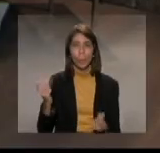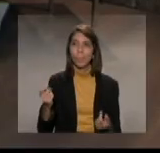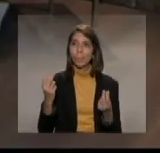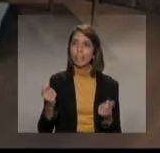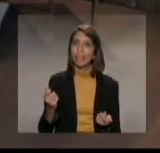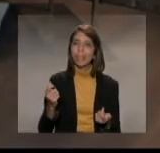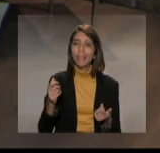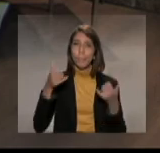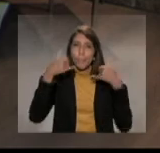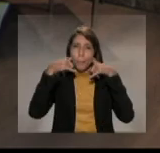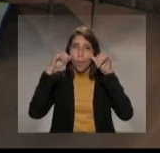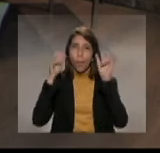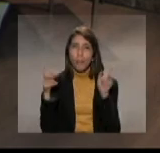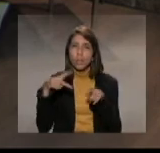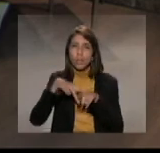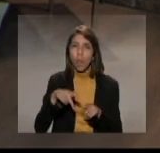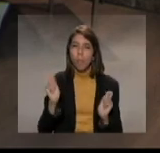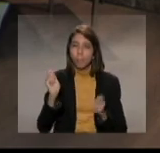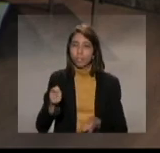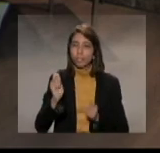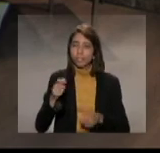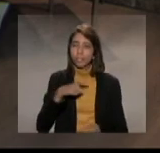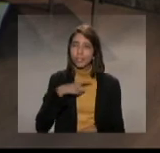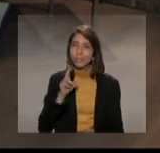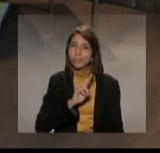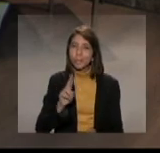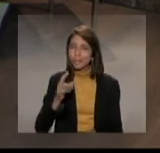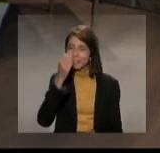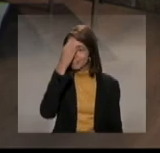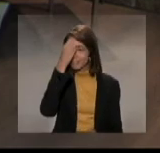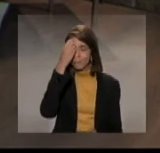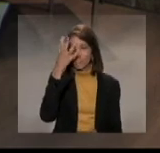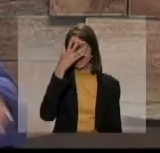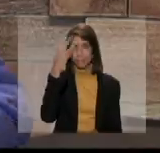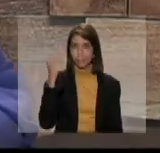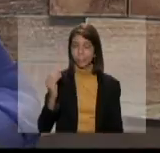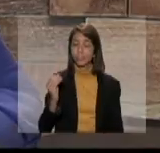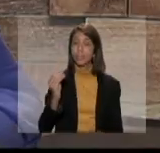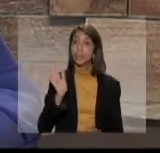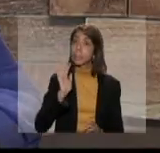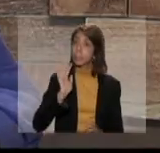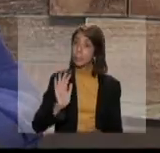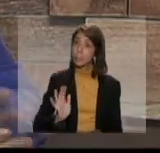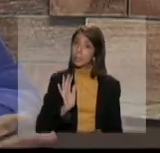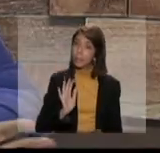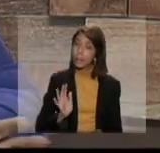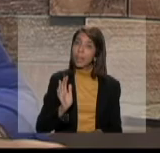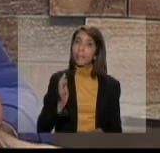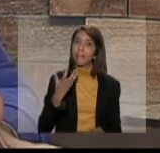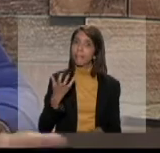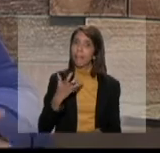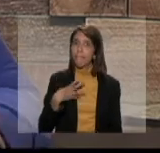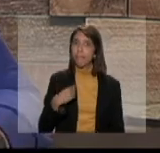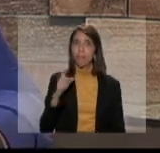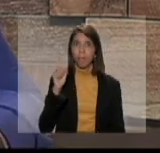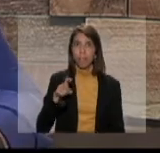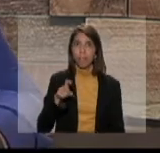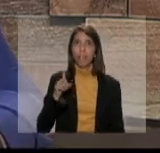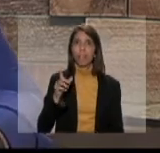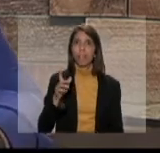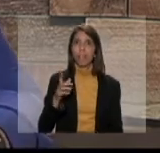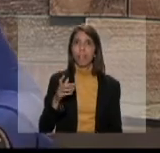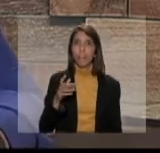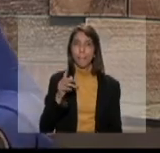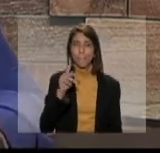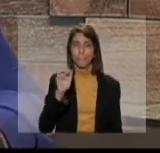que sobe no boi e do boi tem um nome é enfim se que esse nome mas enfim ela queria que o filho fosse aqui ele não